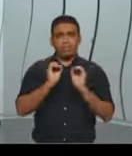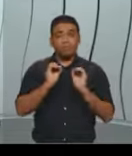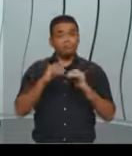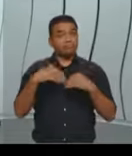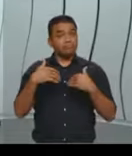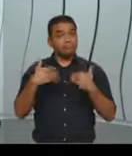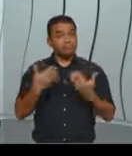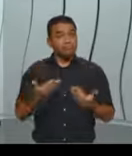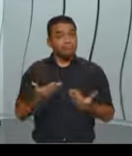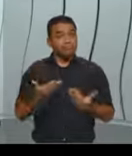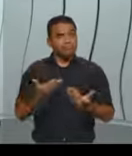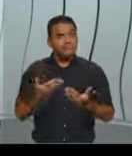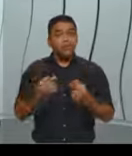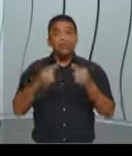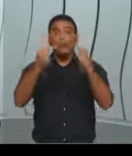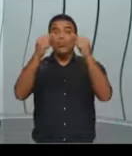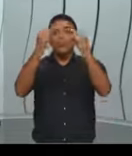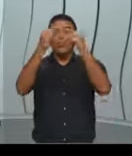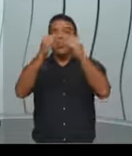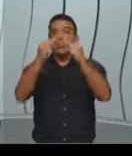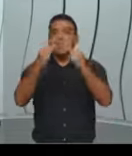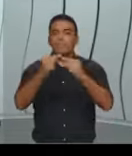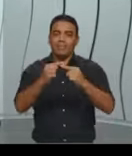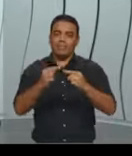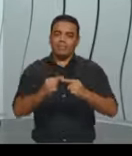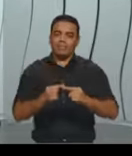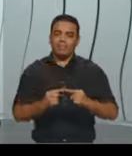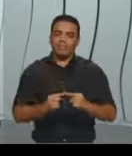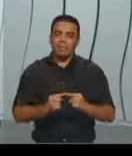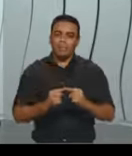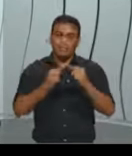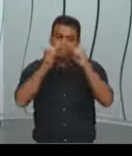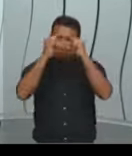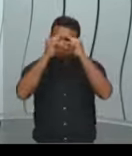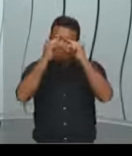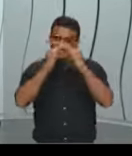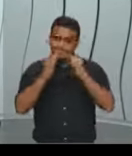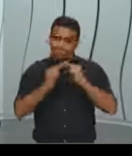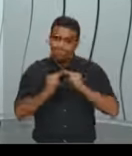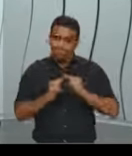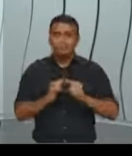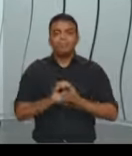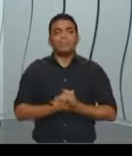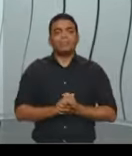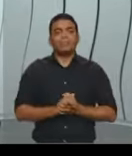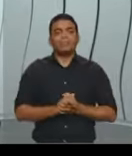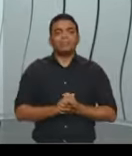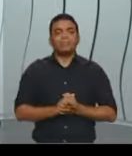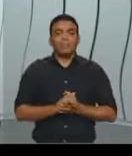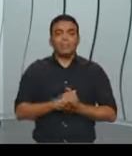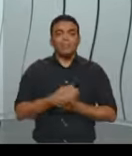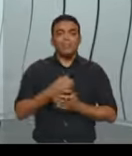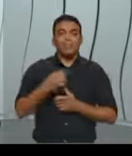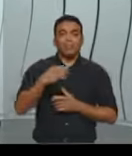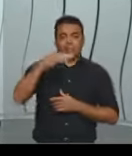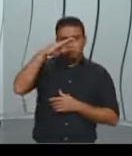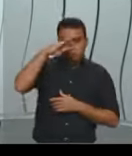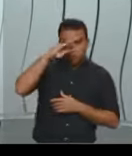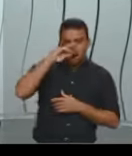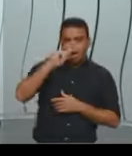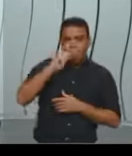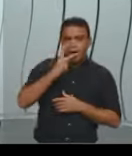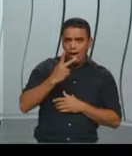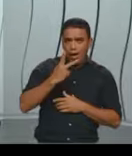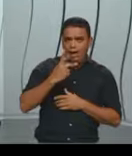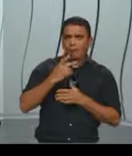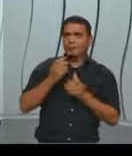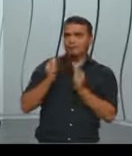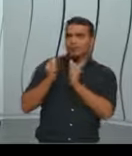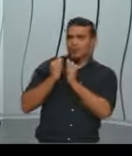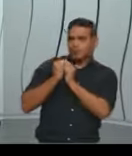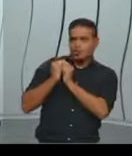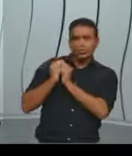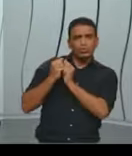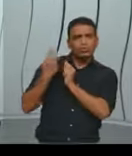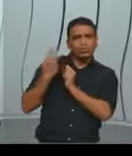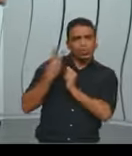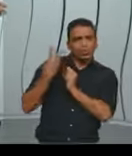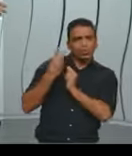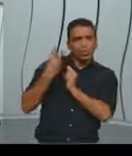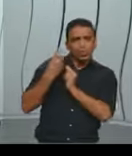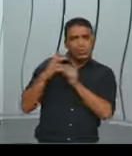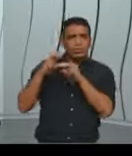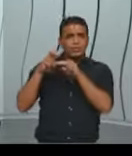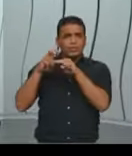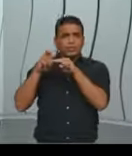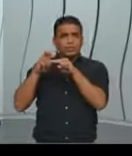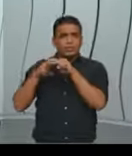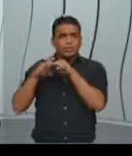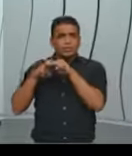é combinação. Agora, vou sair com Hermes e a gente vai falar assim, você pode sentar